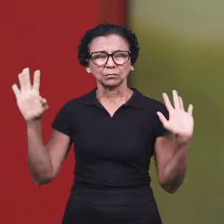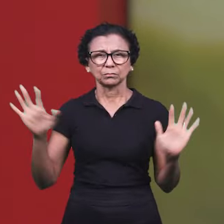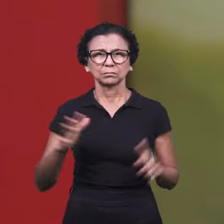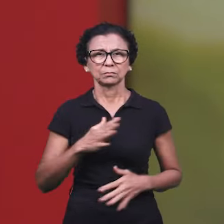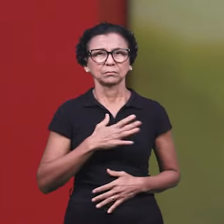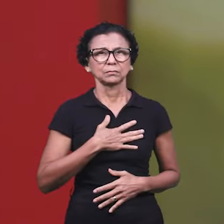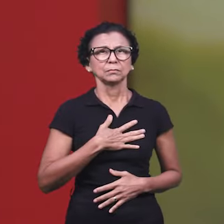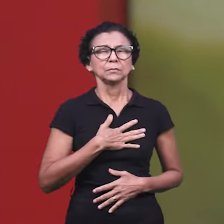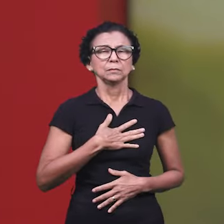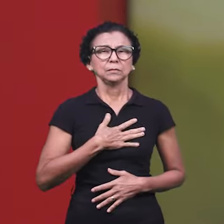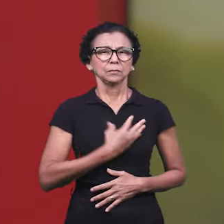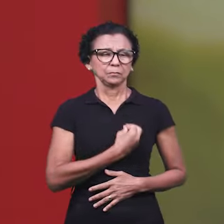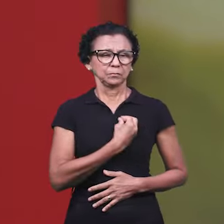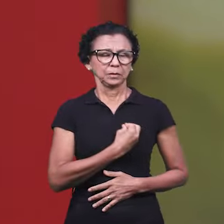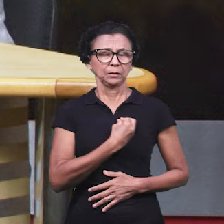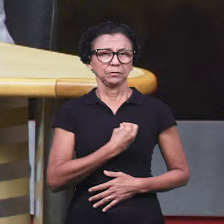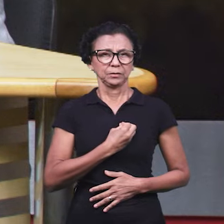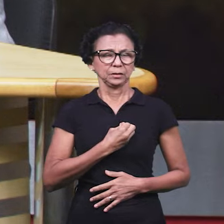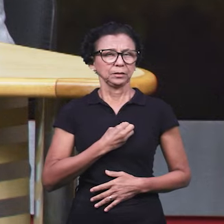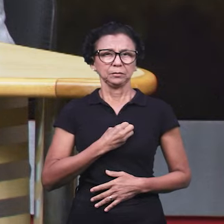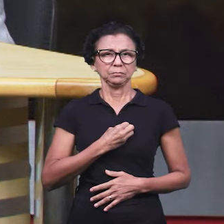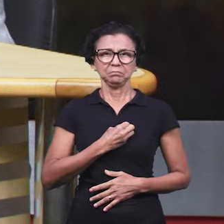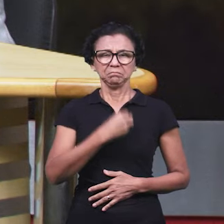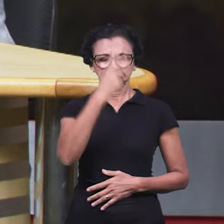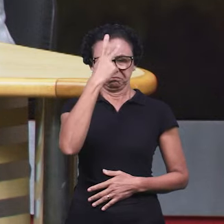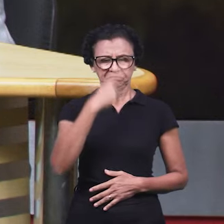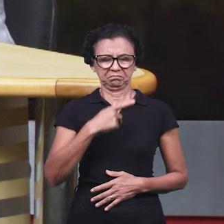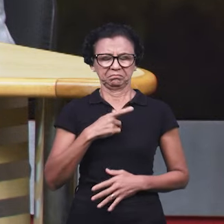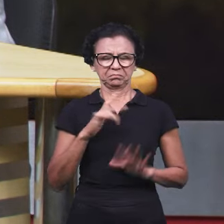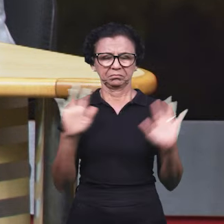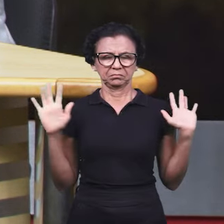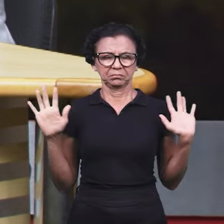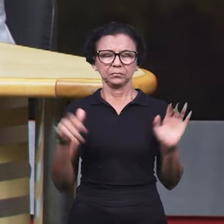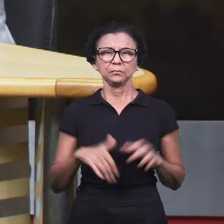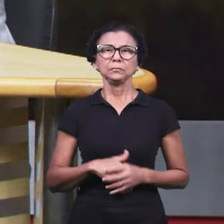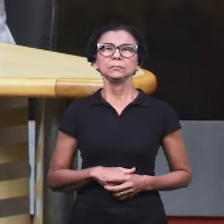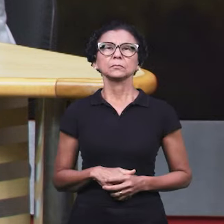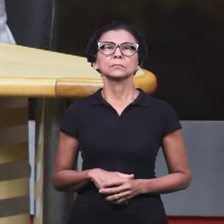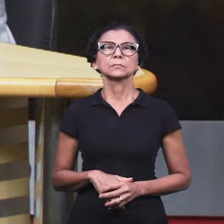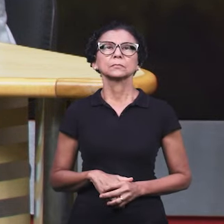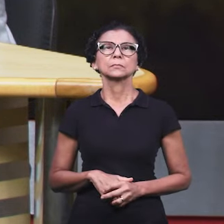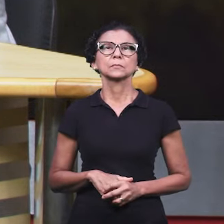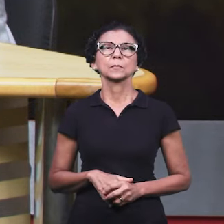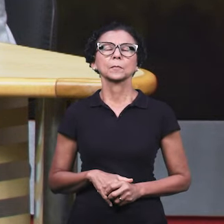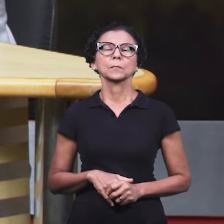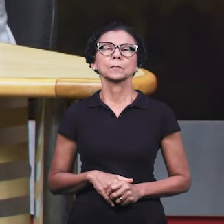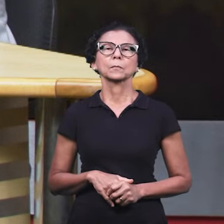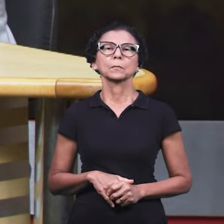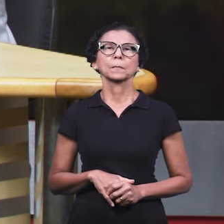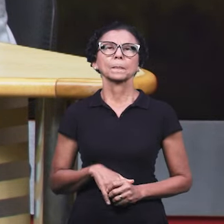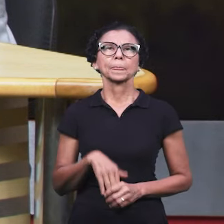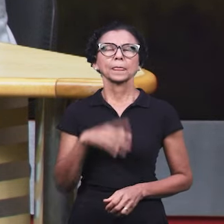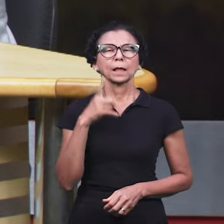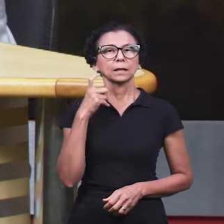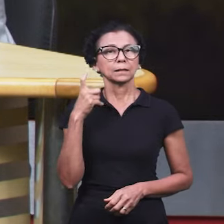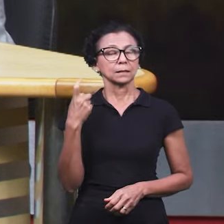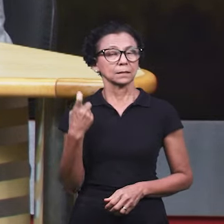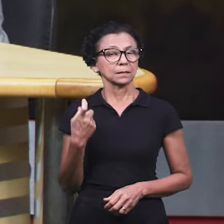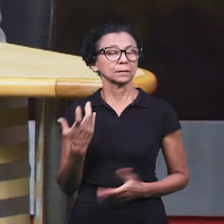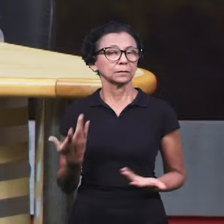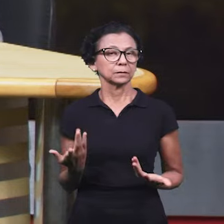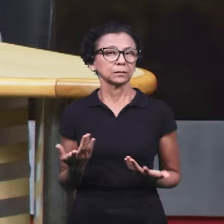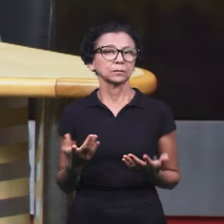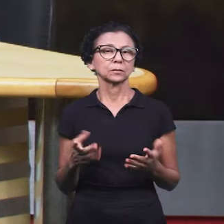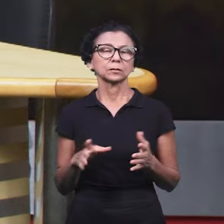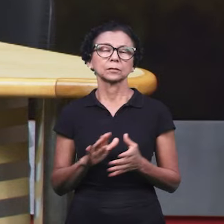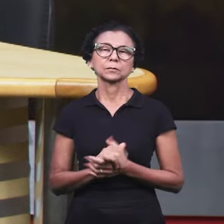do da vida dele eh Há um aspecto eh Ricardo que eu acho interessante também para as famílias e aqui de uma